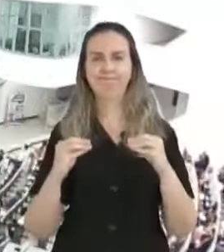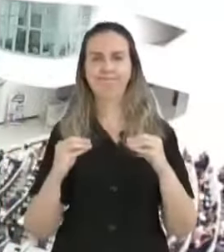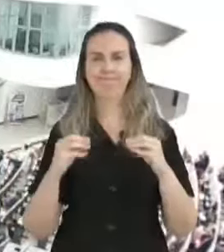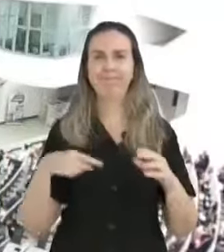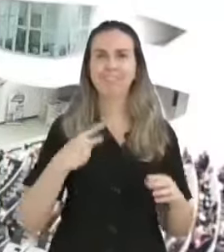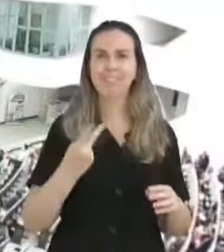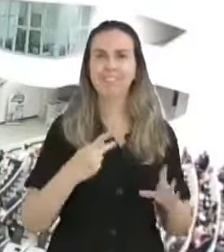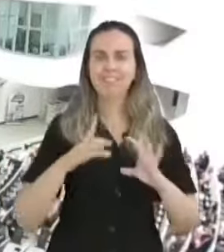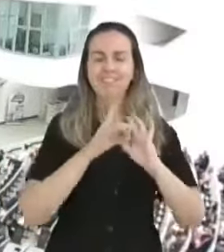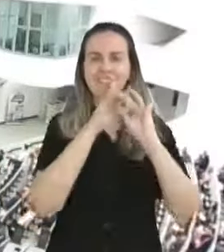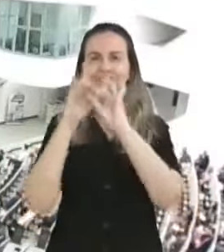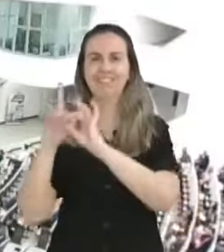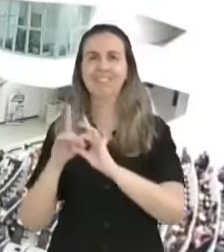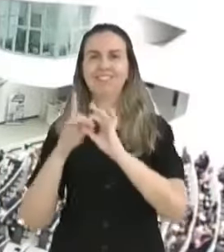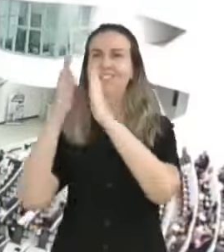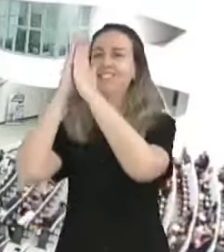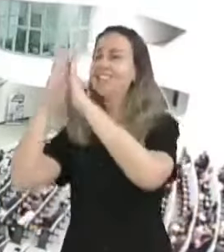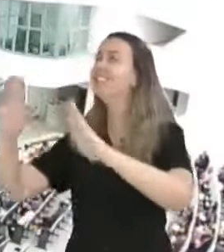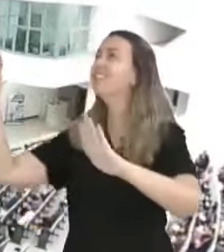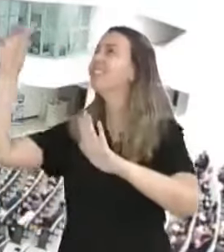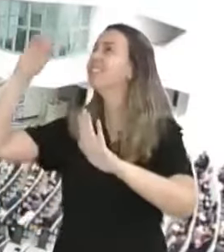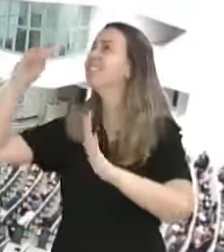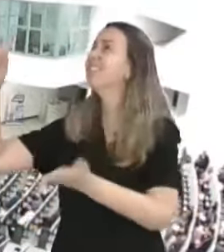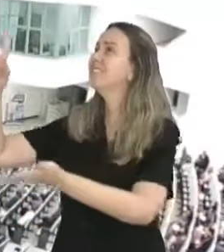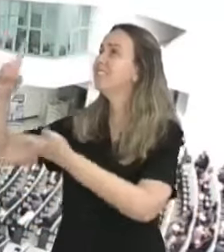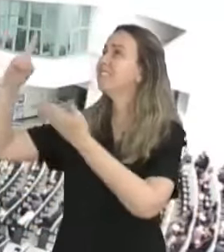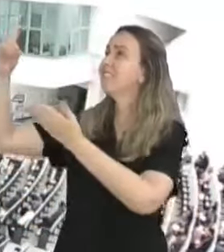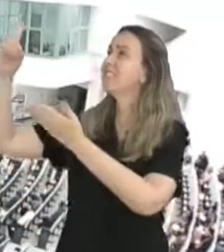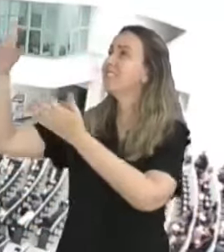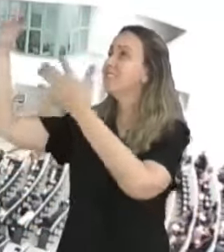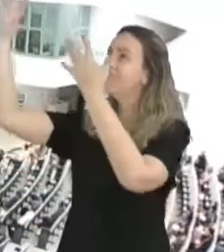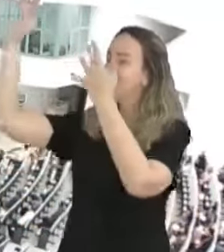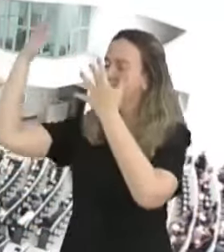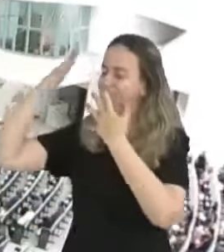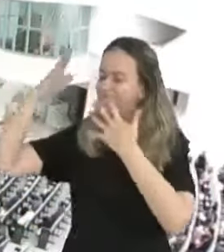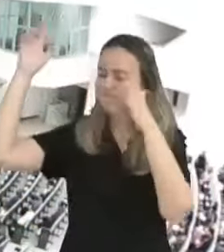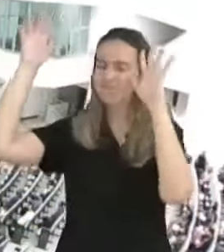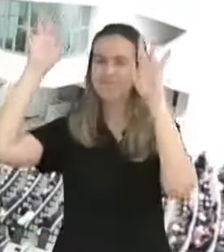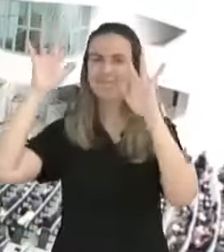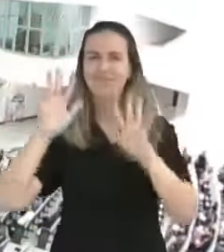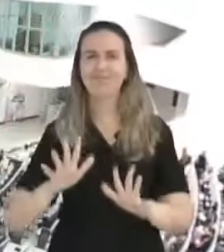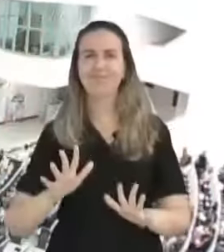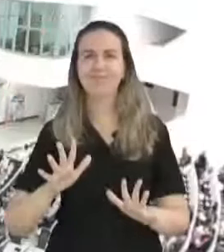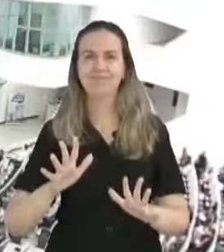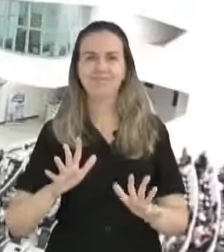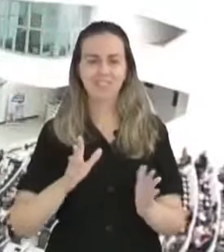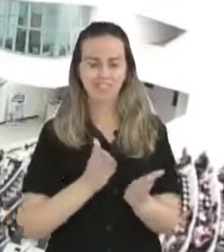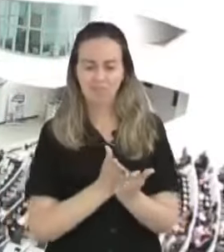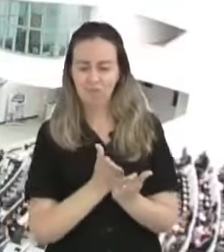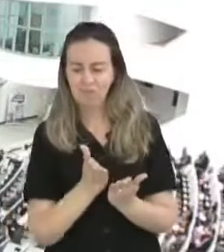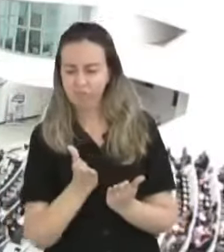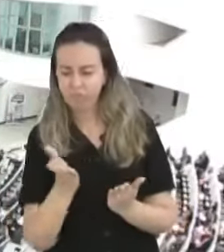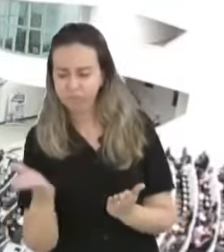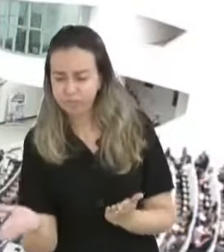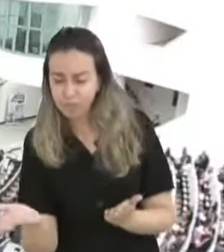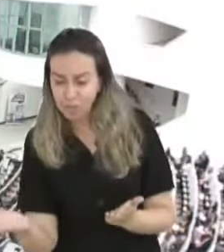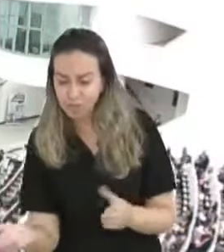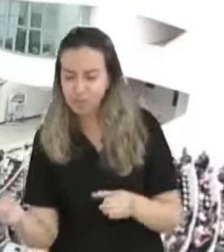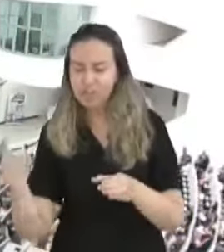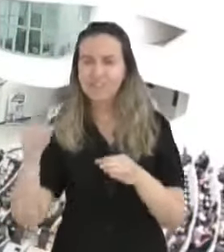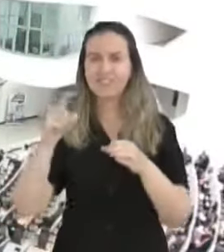da comunhão, o altar da adoração, o altar da renovação, o altar da renúncia. Você vai sair